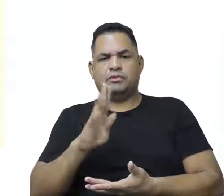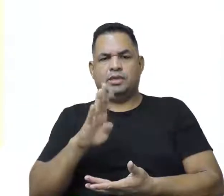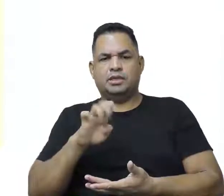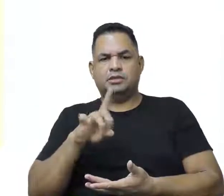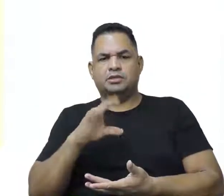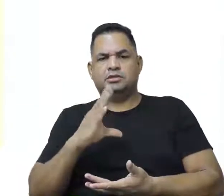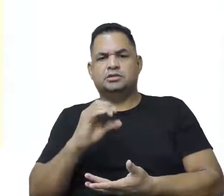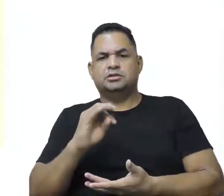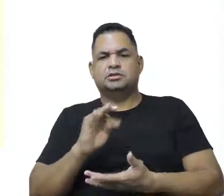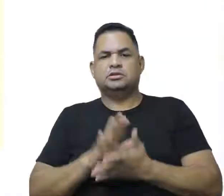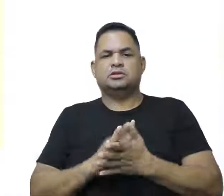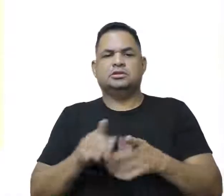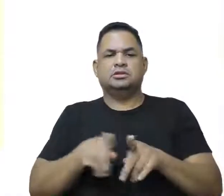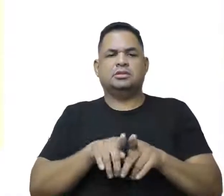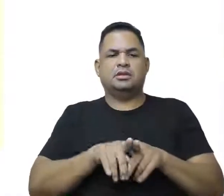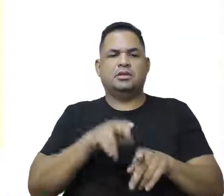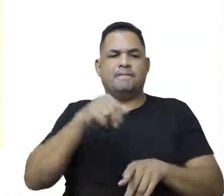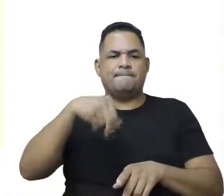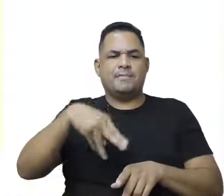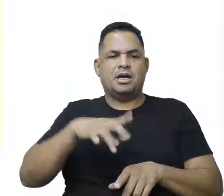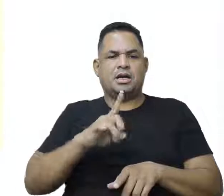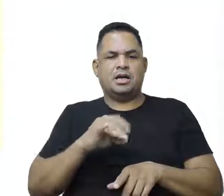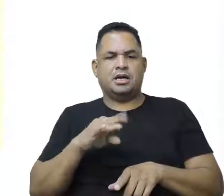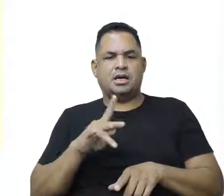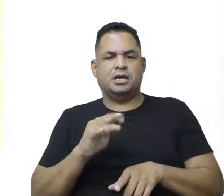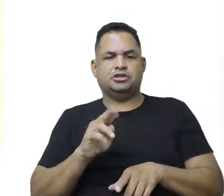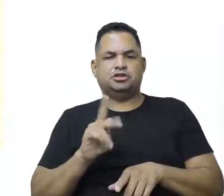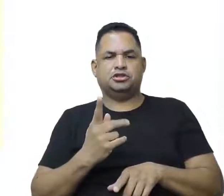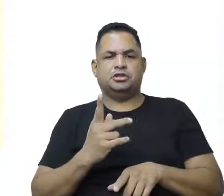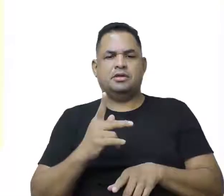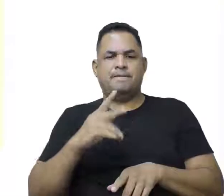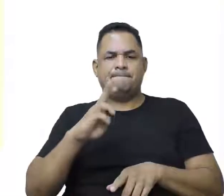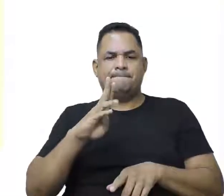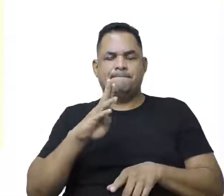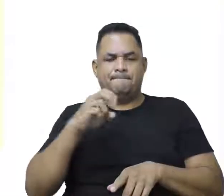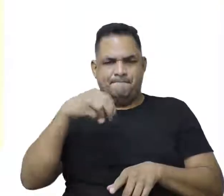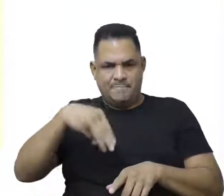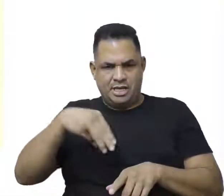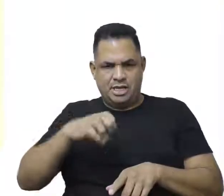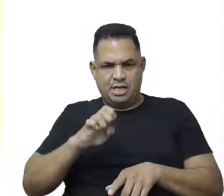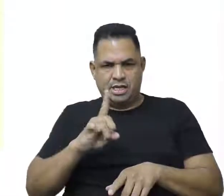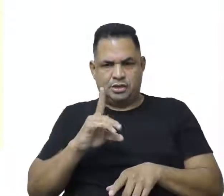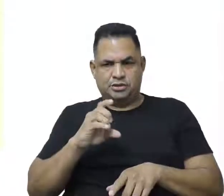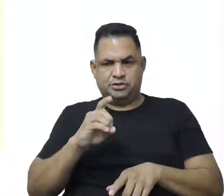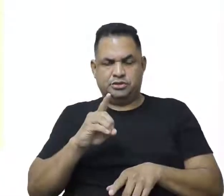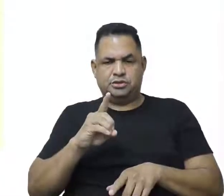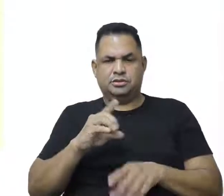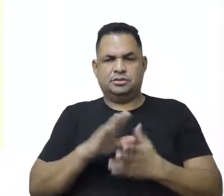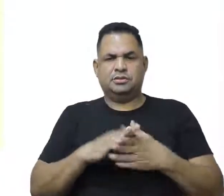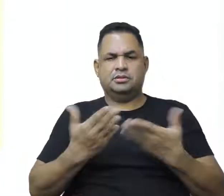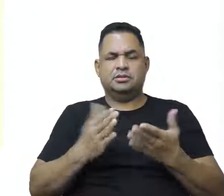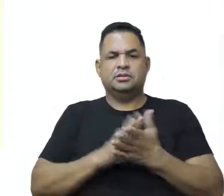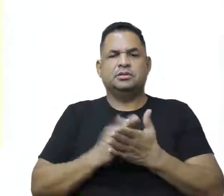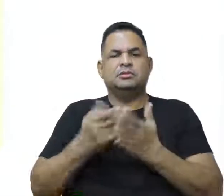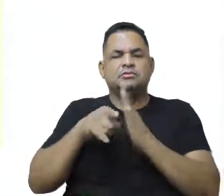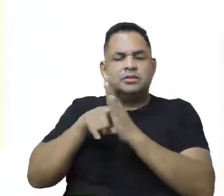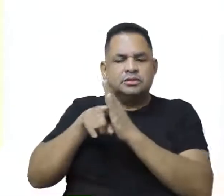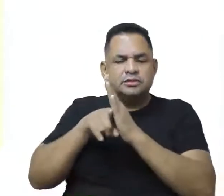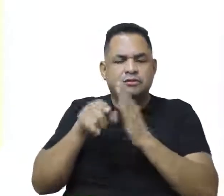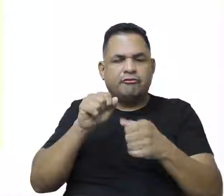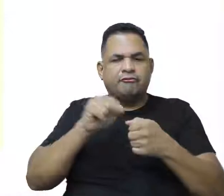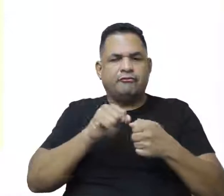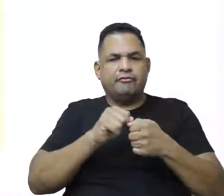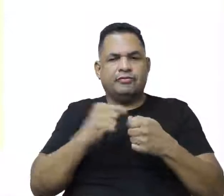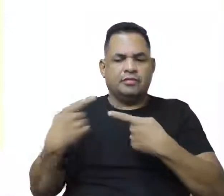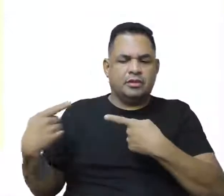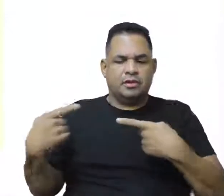né? A Margaret Mead, que tem muitos estudos, né? Então, elas fizeram estudos